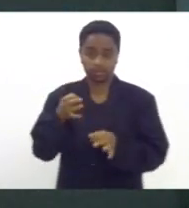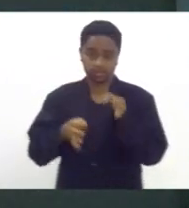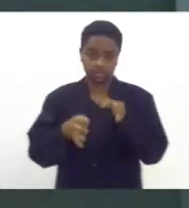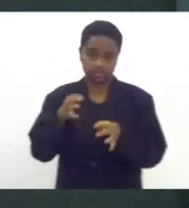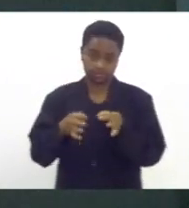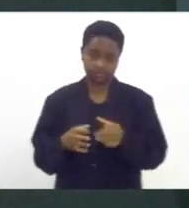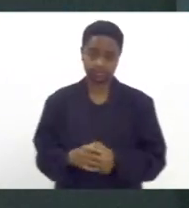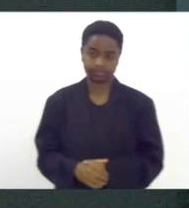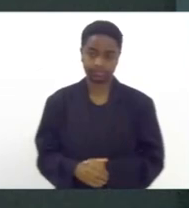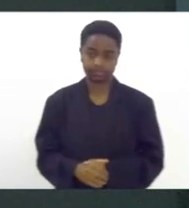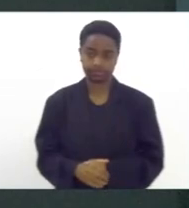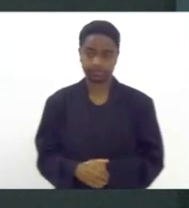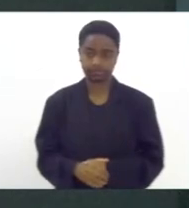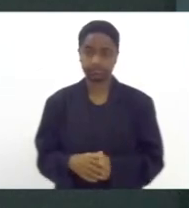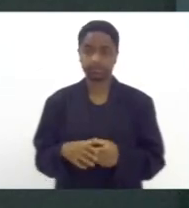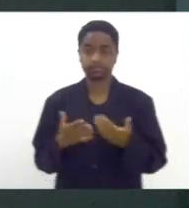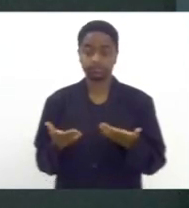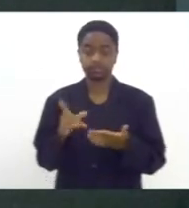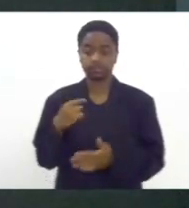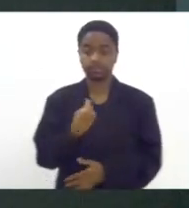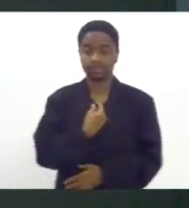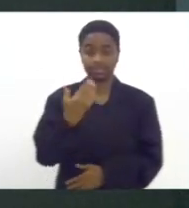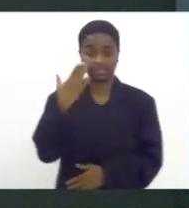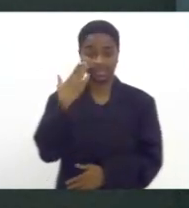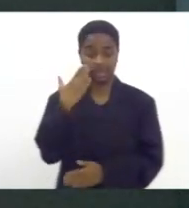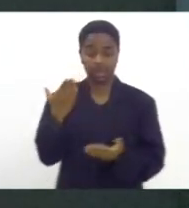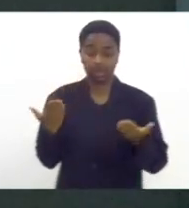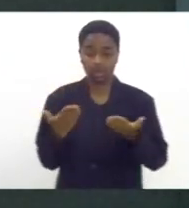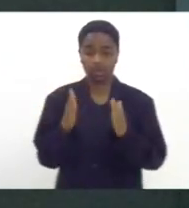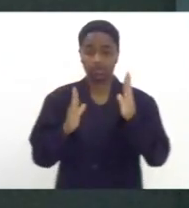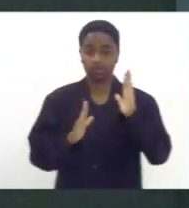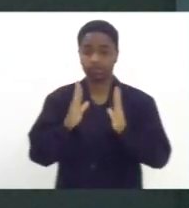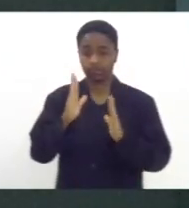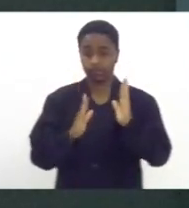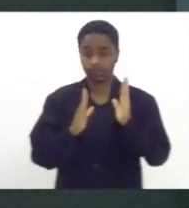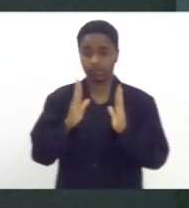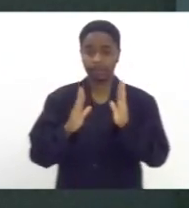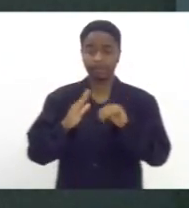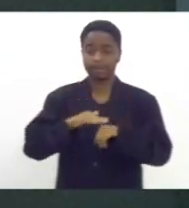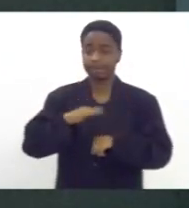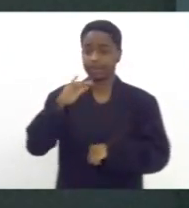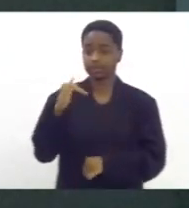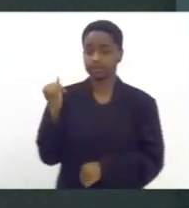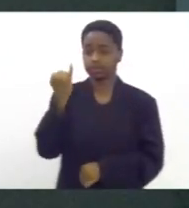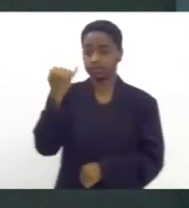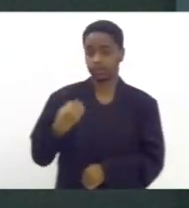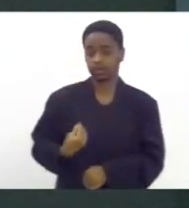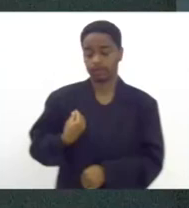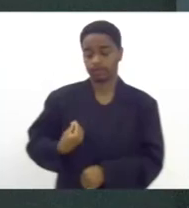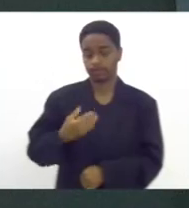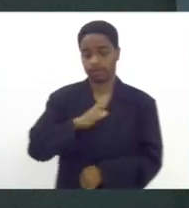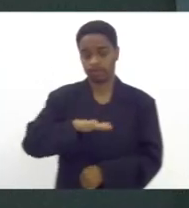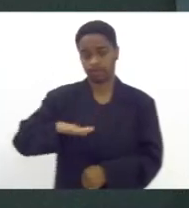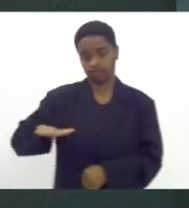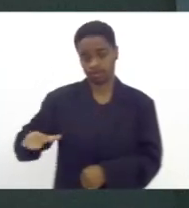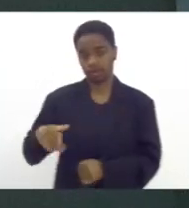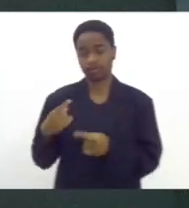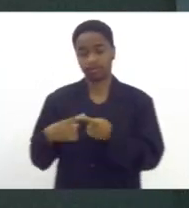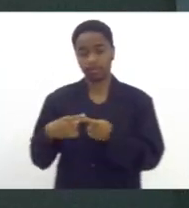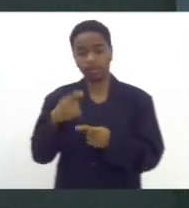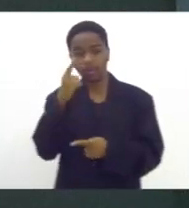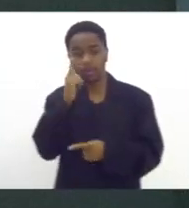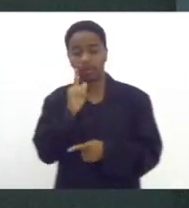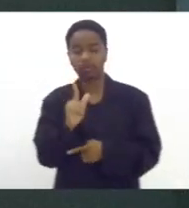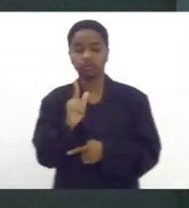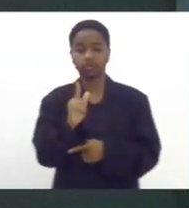também sabe-se que esse é o momento das crianças mais importante para que eles eh regularizem